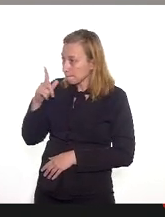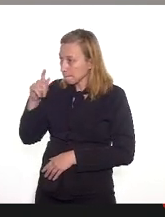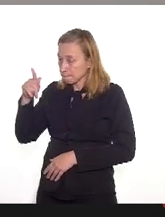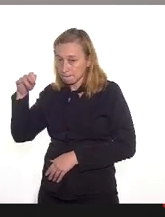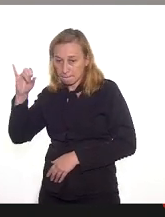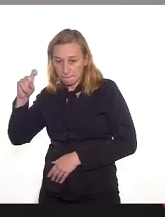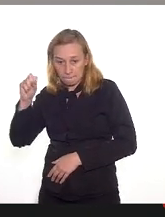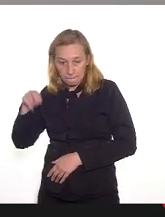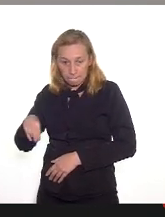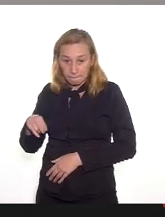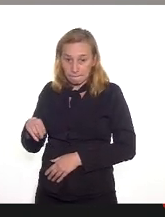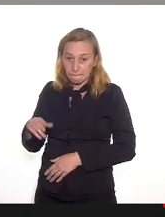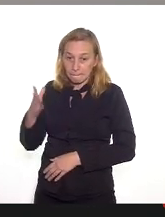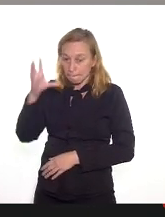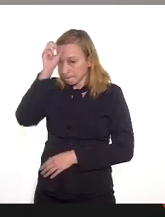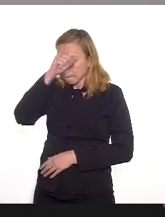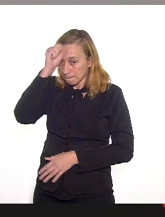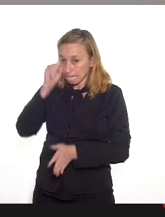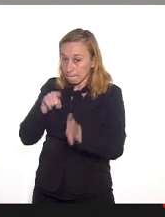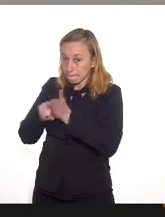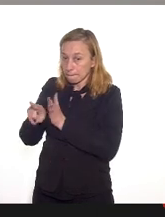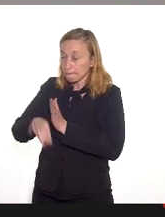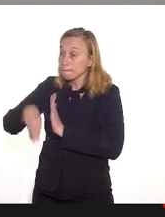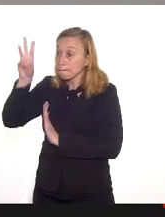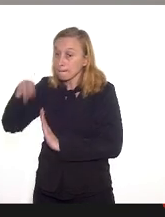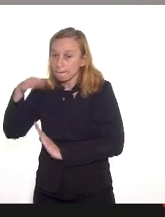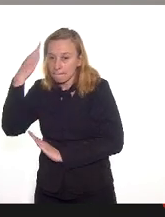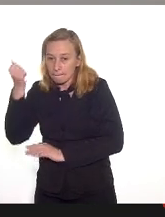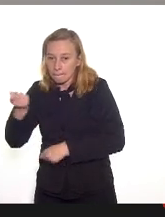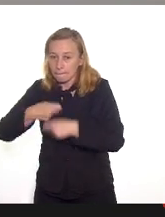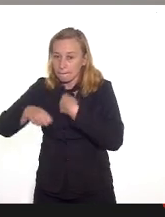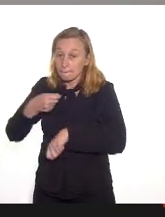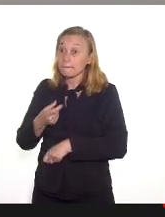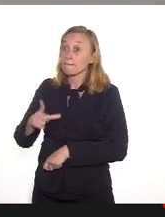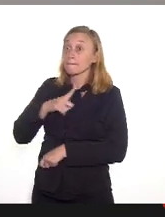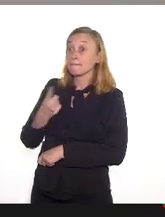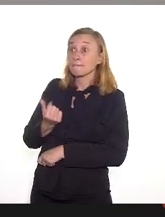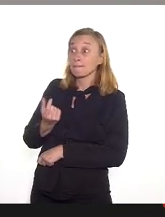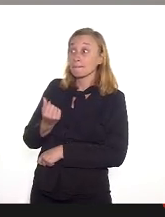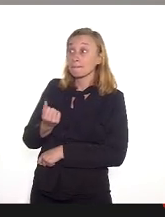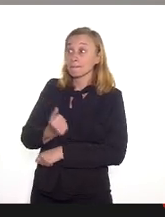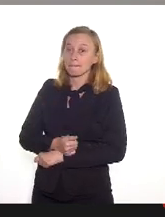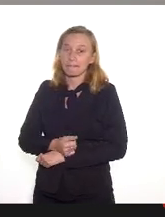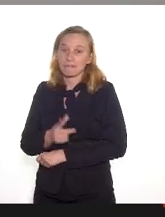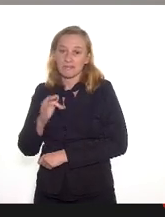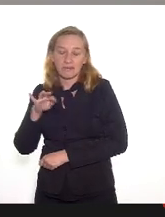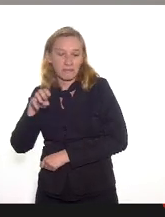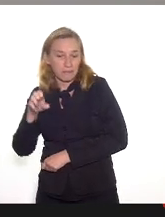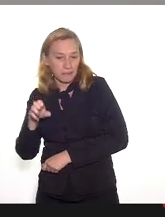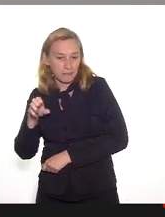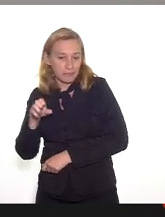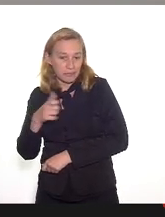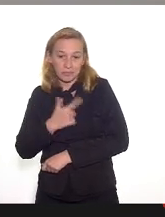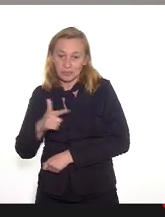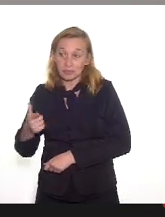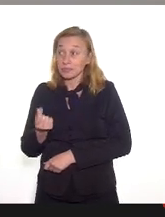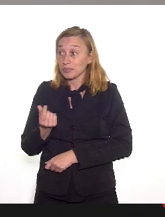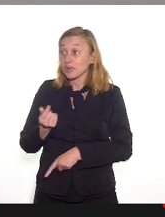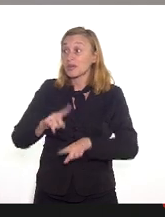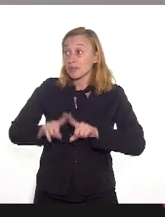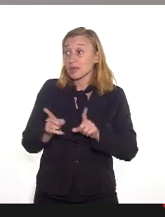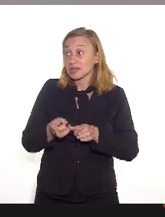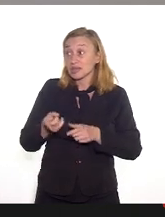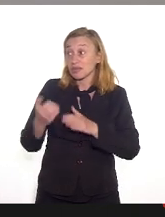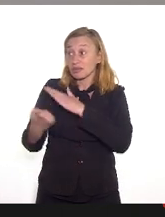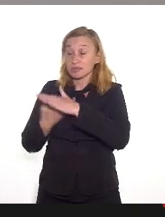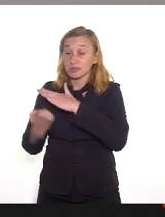aprendeu a perguntar para quem sabe e a negociar com quem tem dinheiro. A FAPERJ não tem tanto dinheiro assim, mas é uma agência de